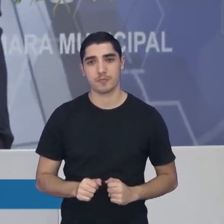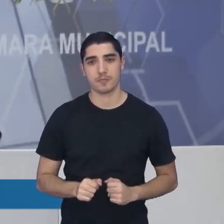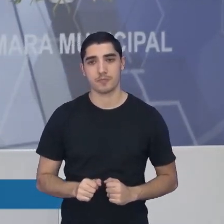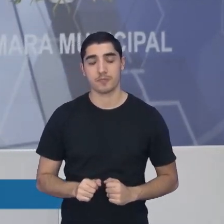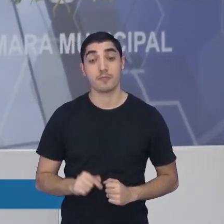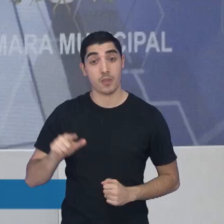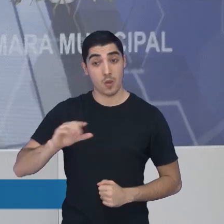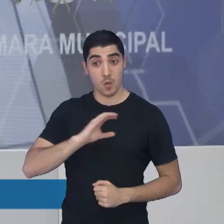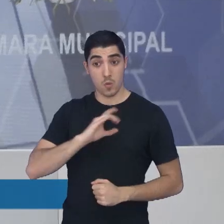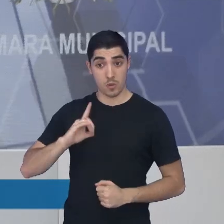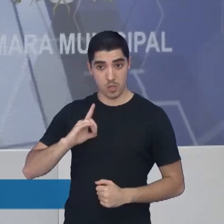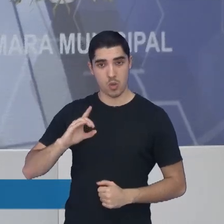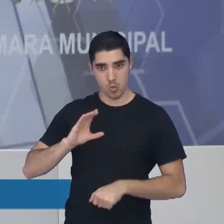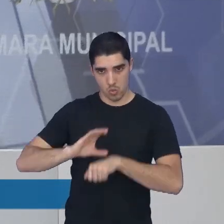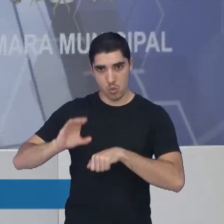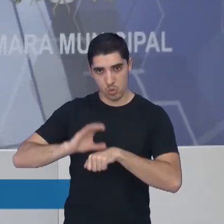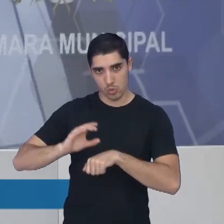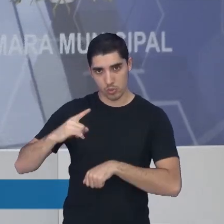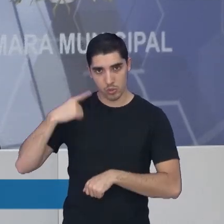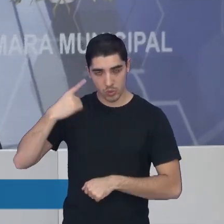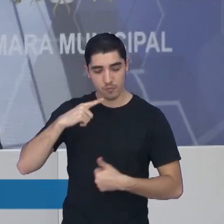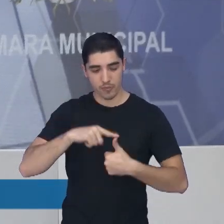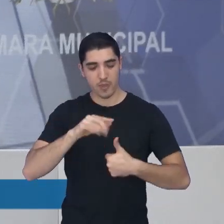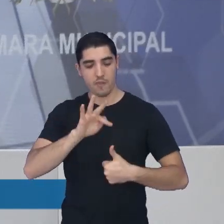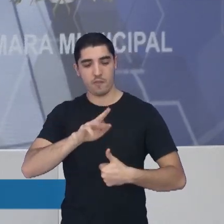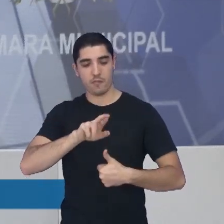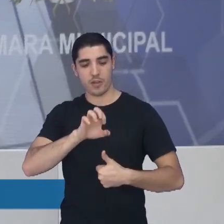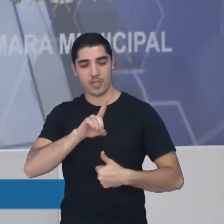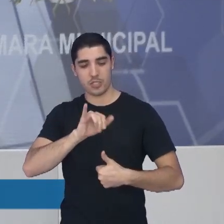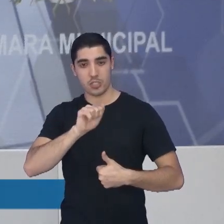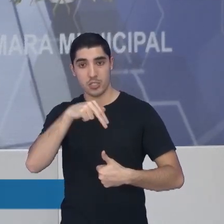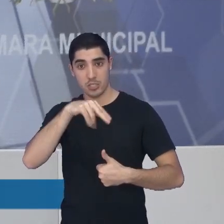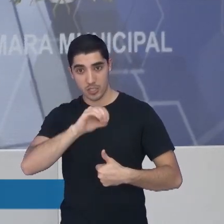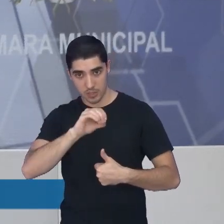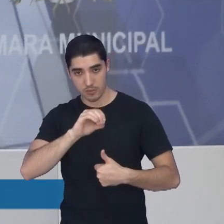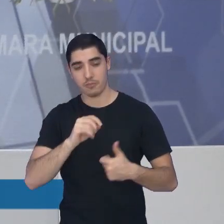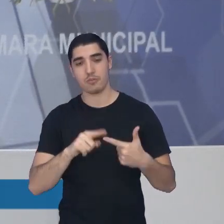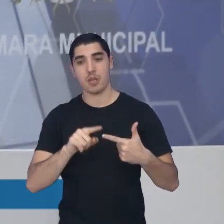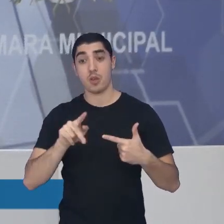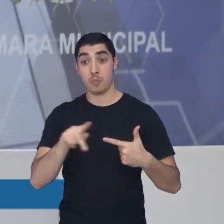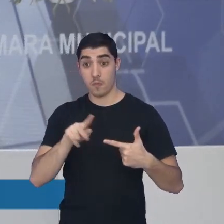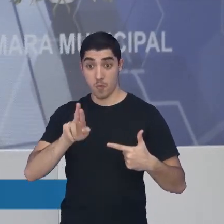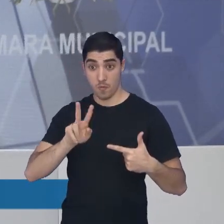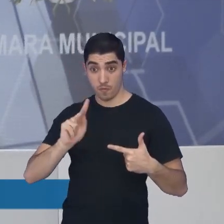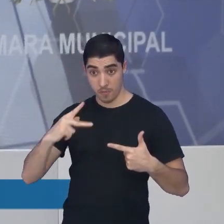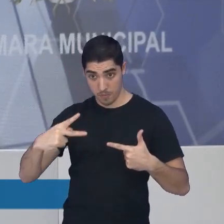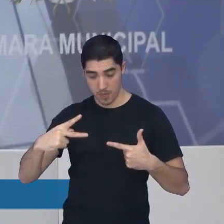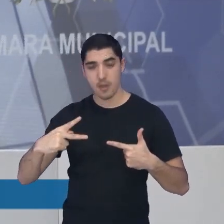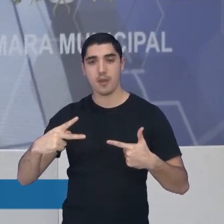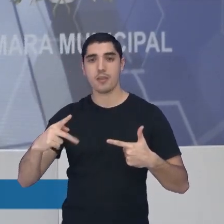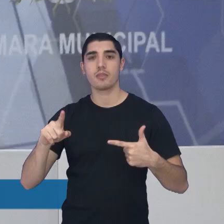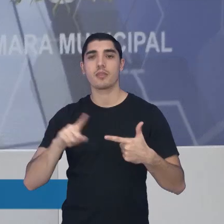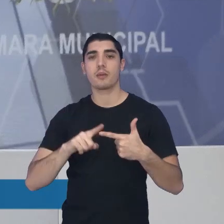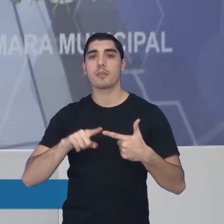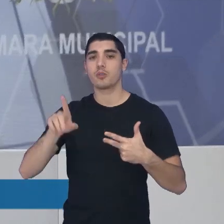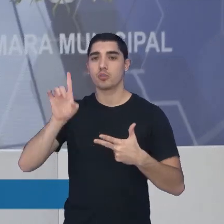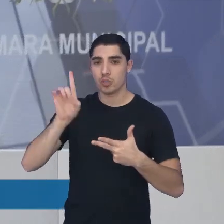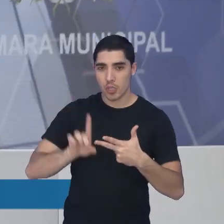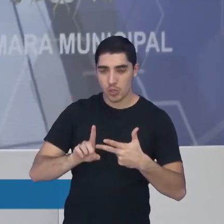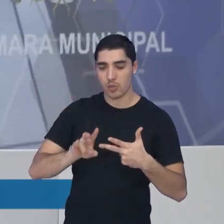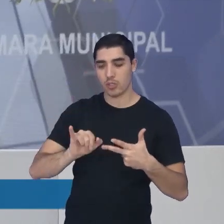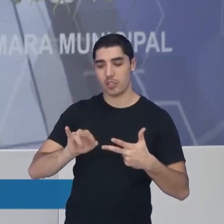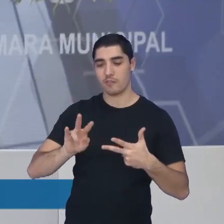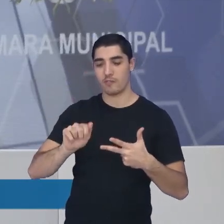ao coordenador do curso de Direito, professor Frediano, aos professores da Univap, à diretora da Faculdade de Ciências da Saúde, professor